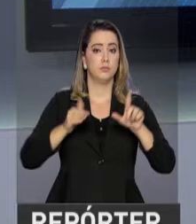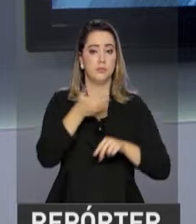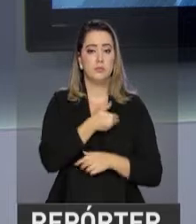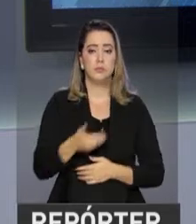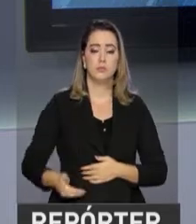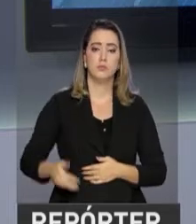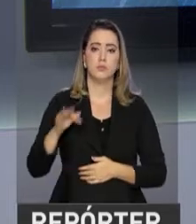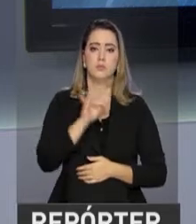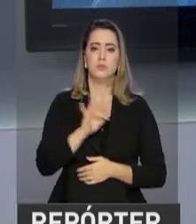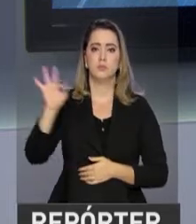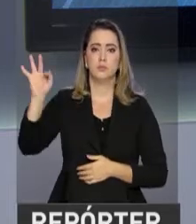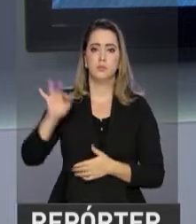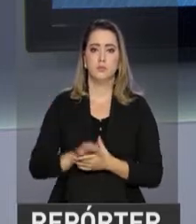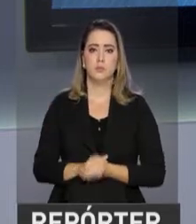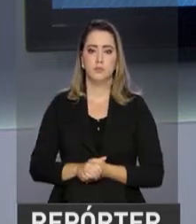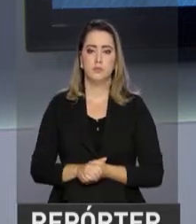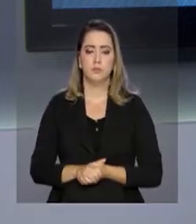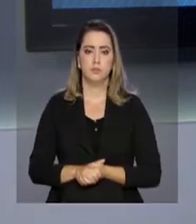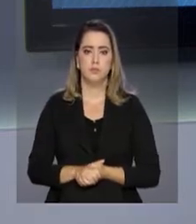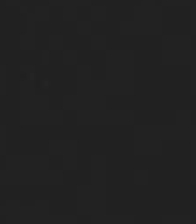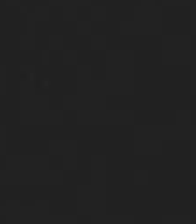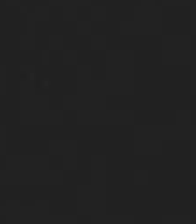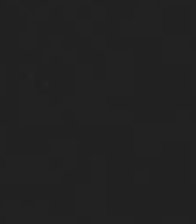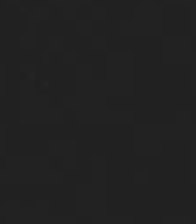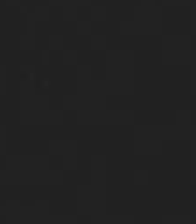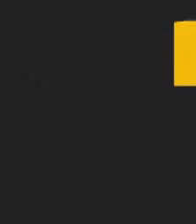na nbr a tv do governo federal